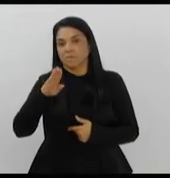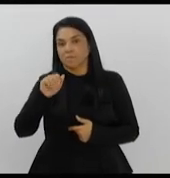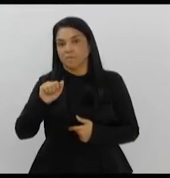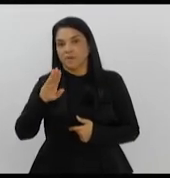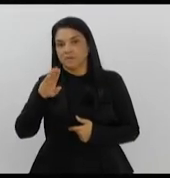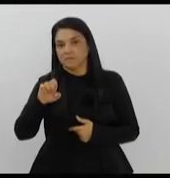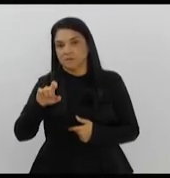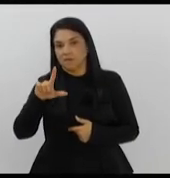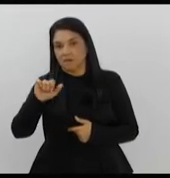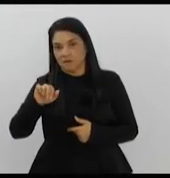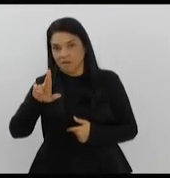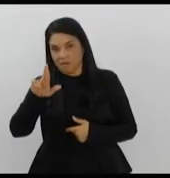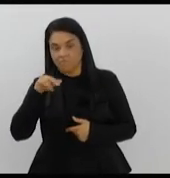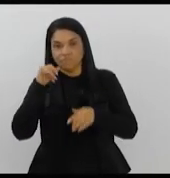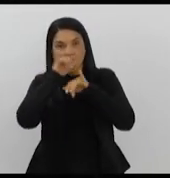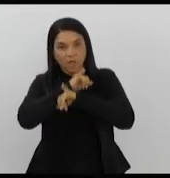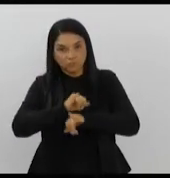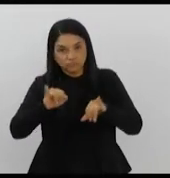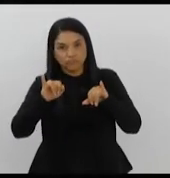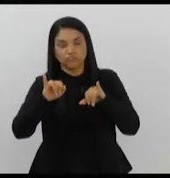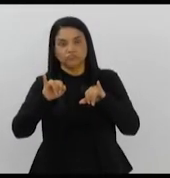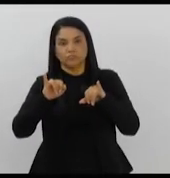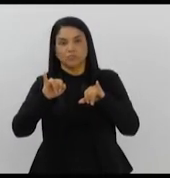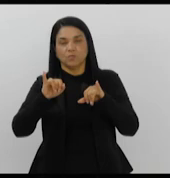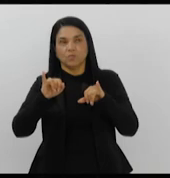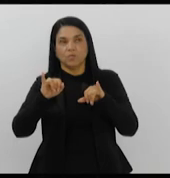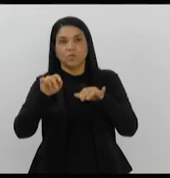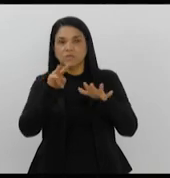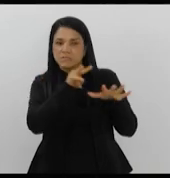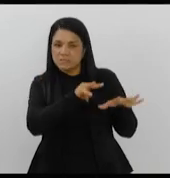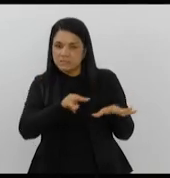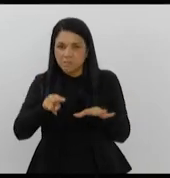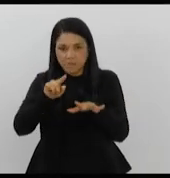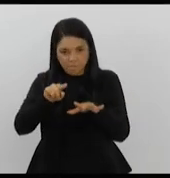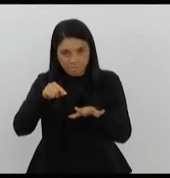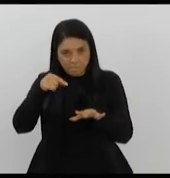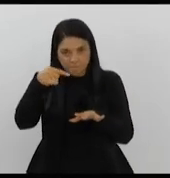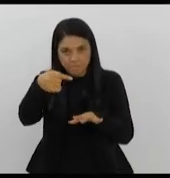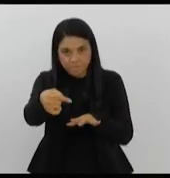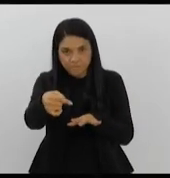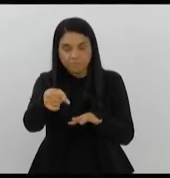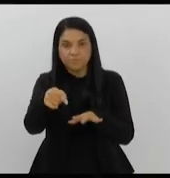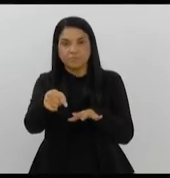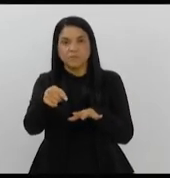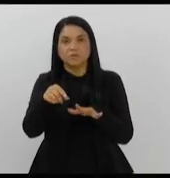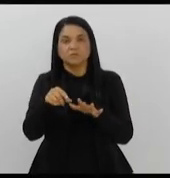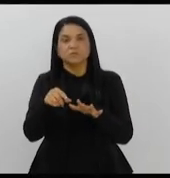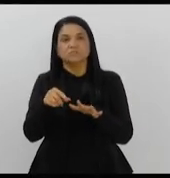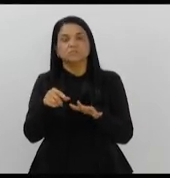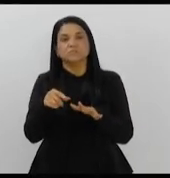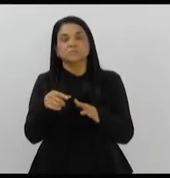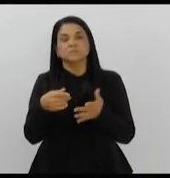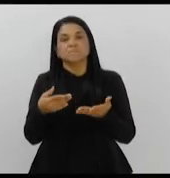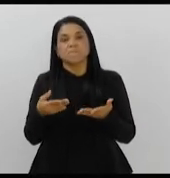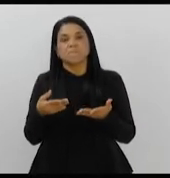anunciou que, possivelmente, na semana que vem, nos primeiros